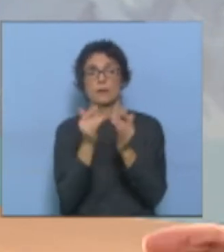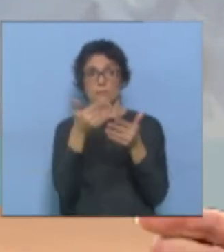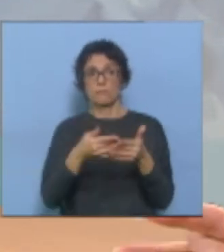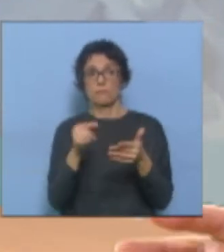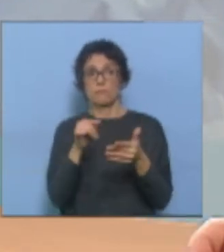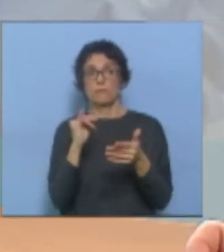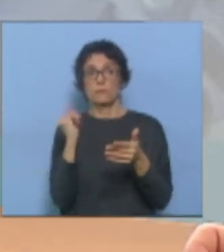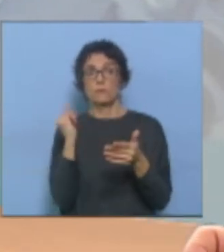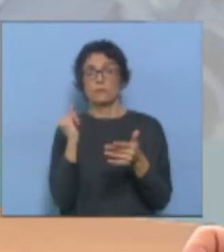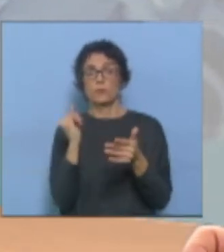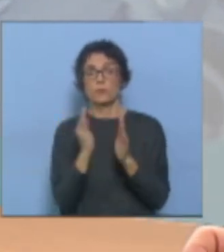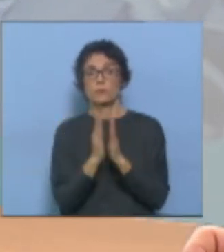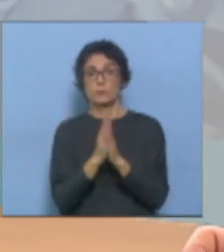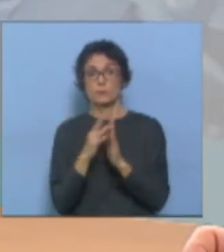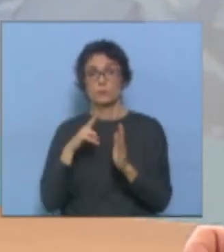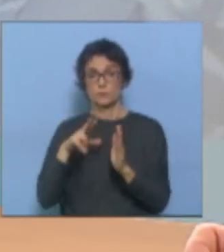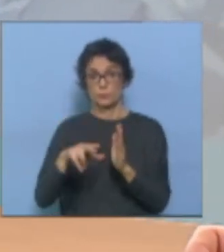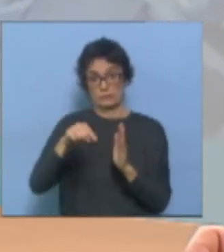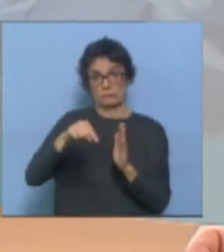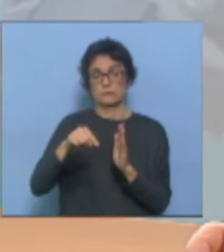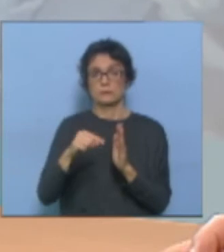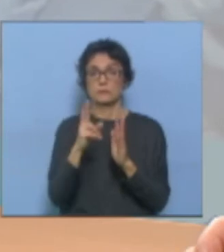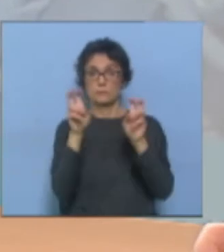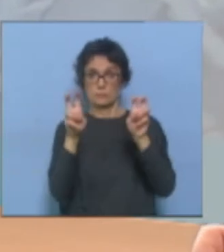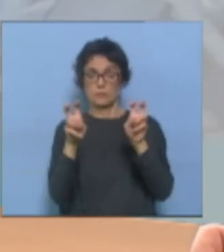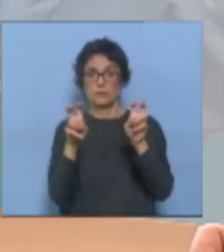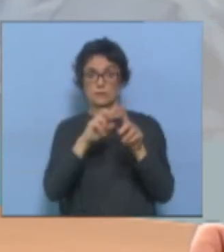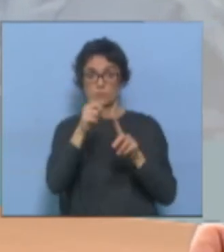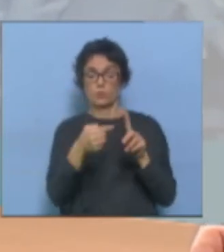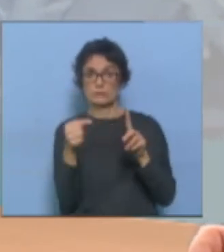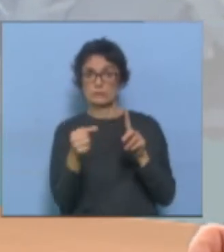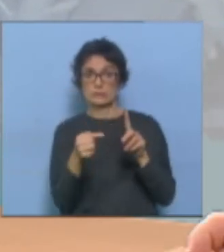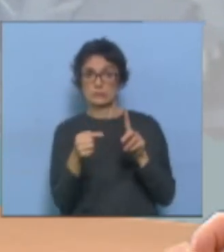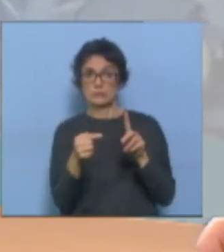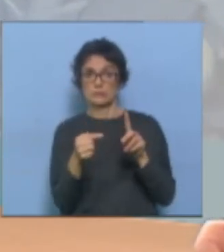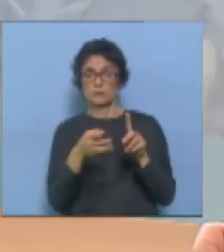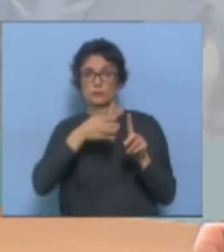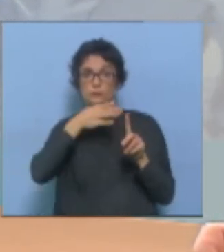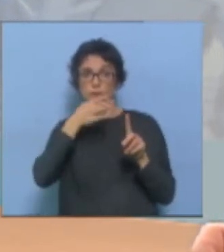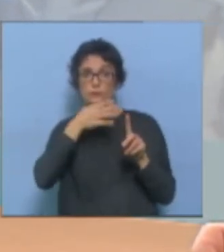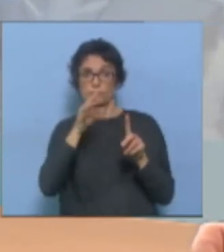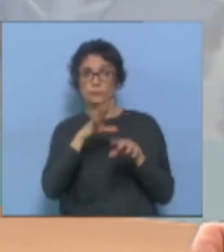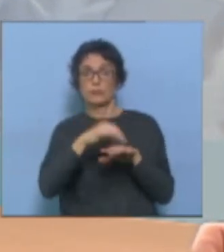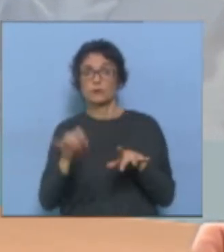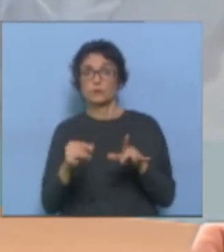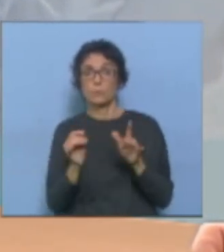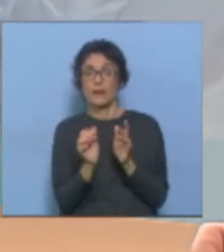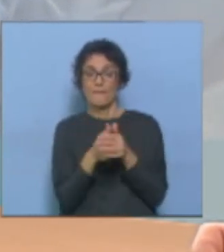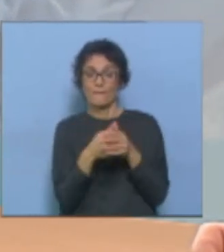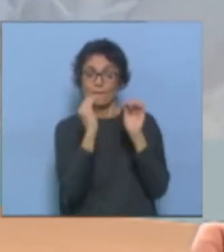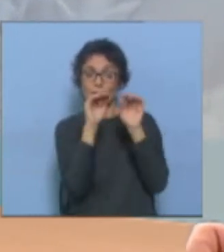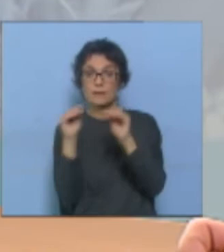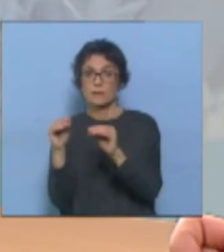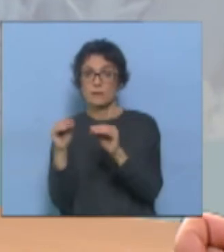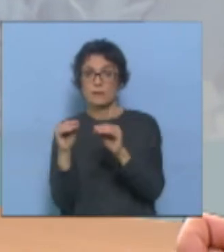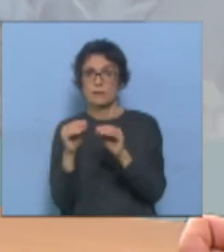esta semana, onde emerge o tema para este ano em torno da evangelização. O que é que acentua